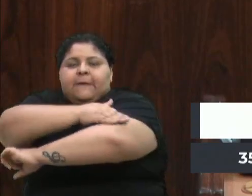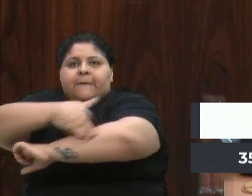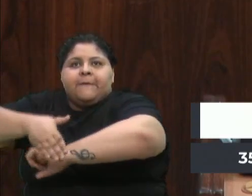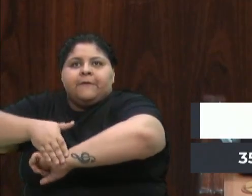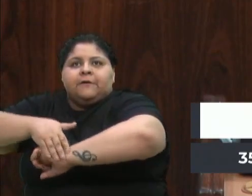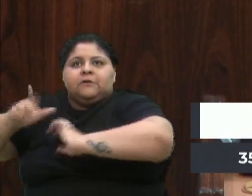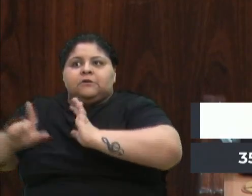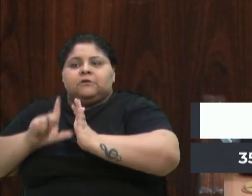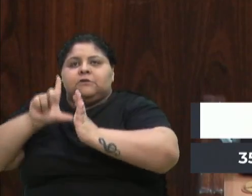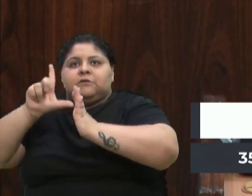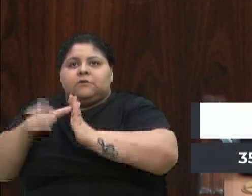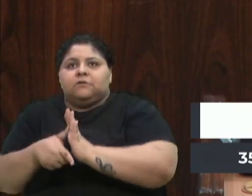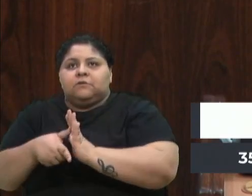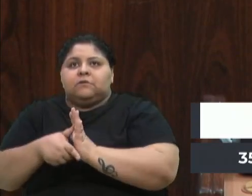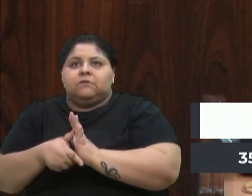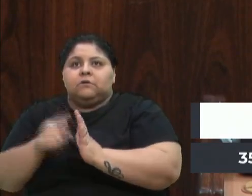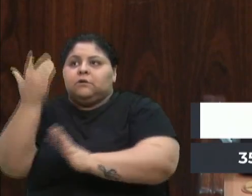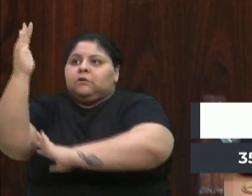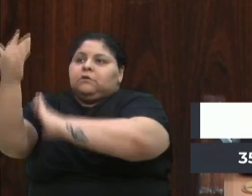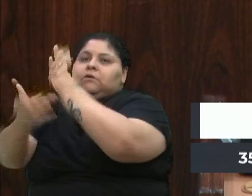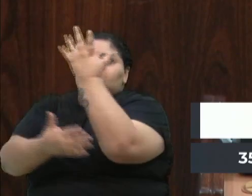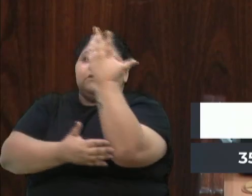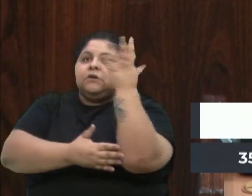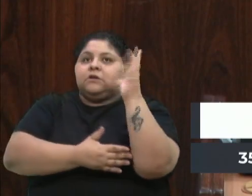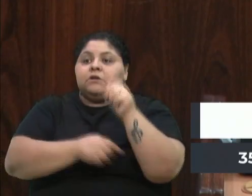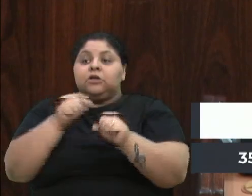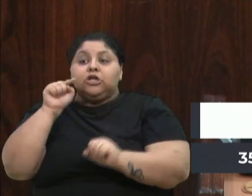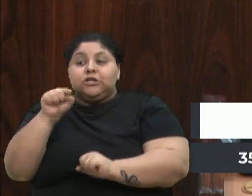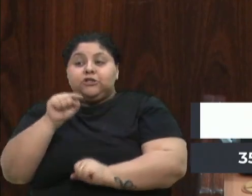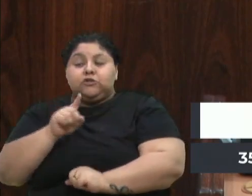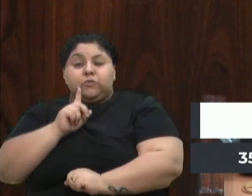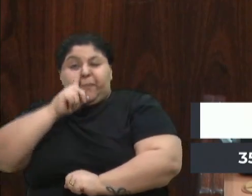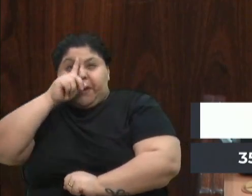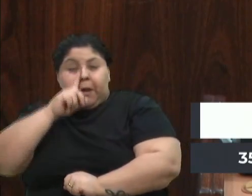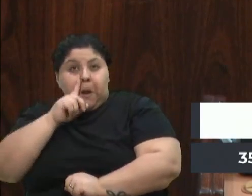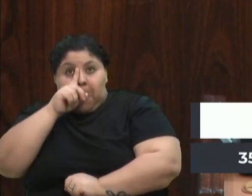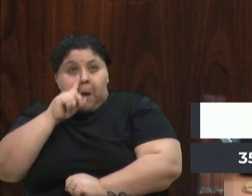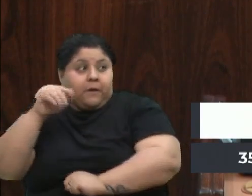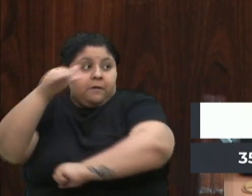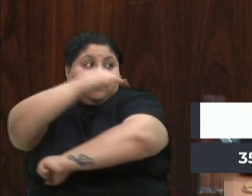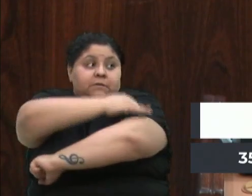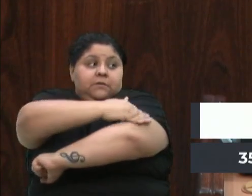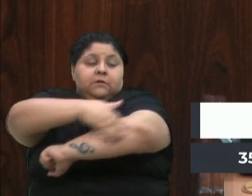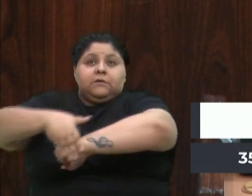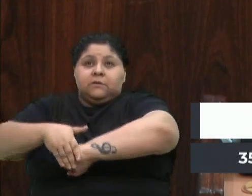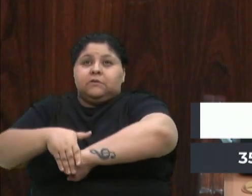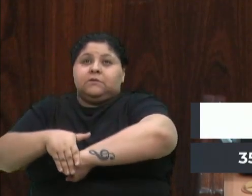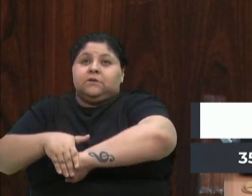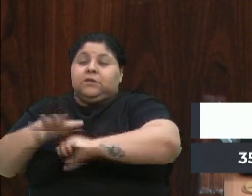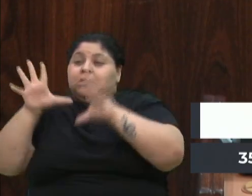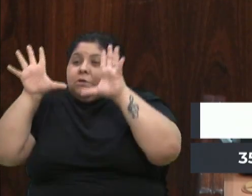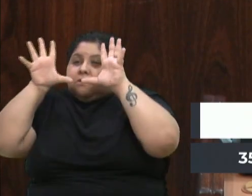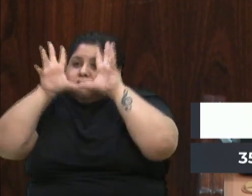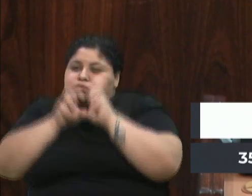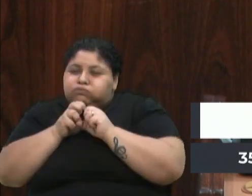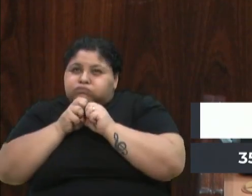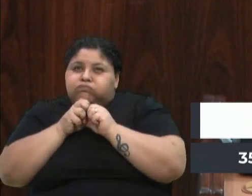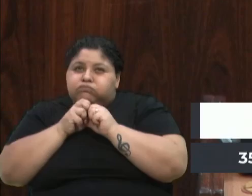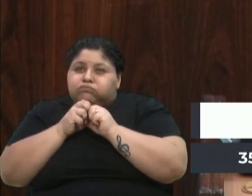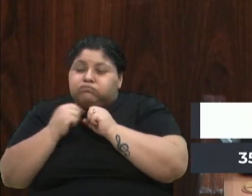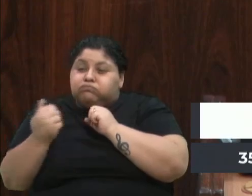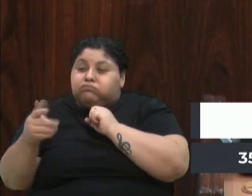logo depois é um mato. Isso é extremamente perigoso, a rua está extremamente escura, às vezes não